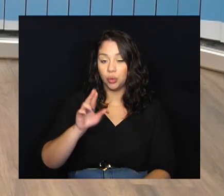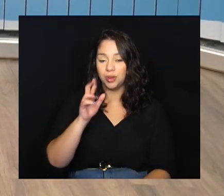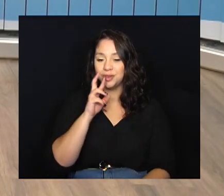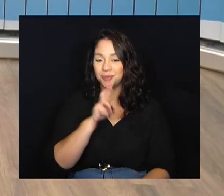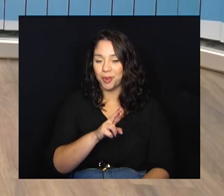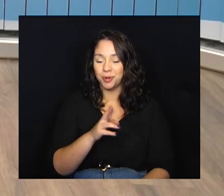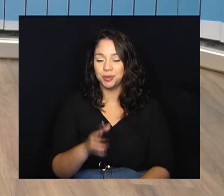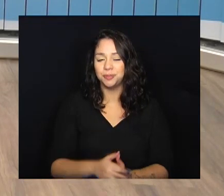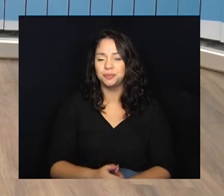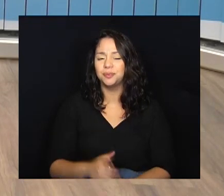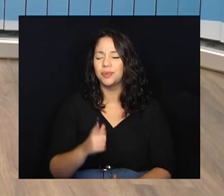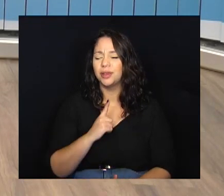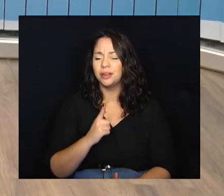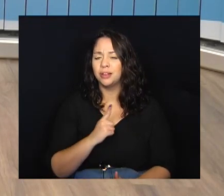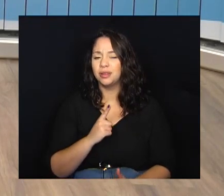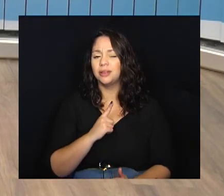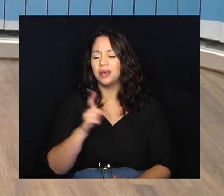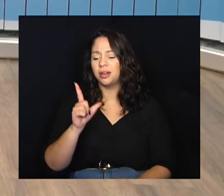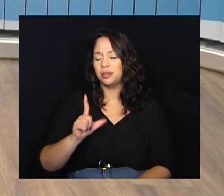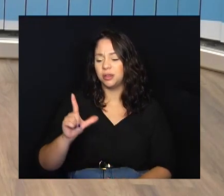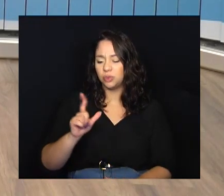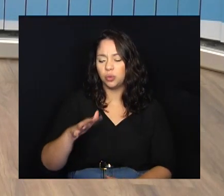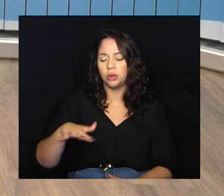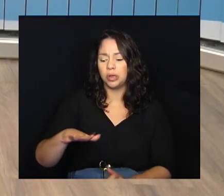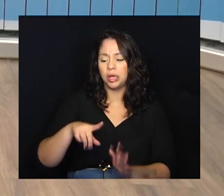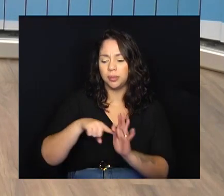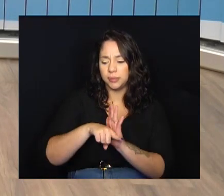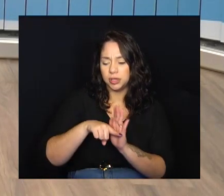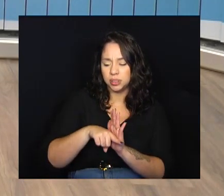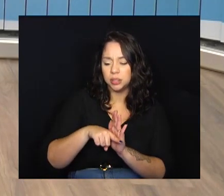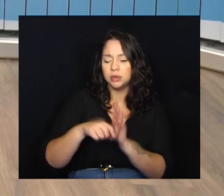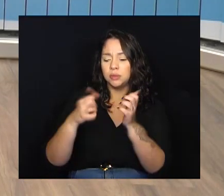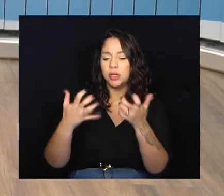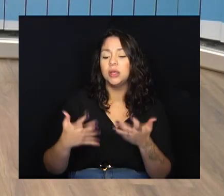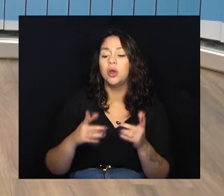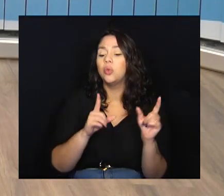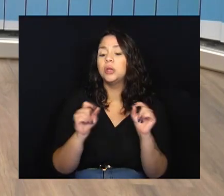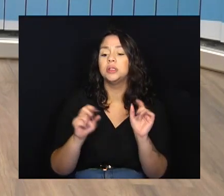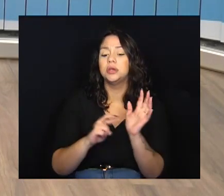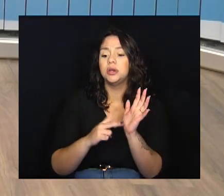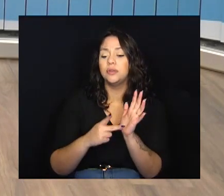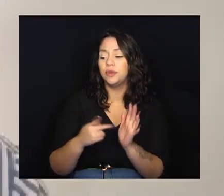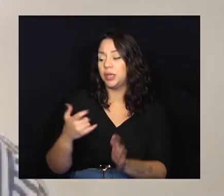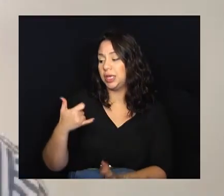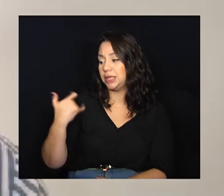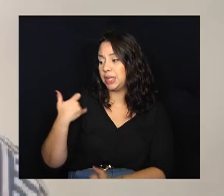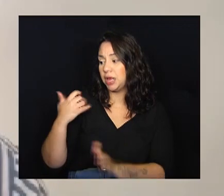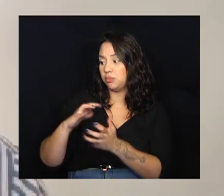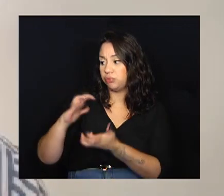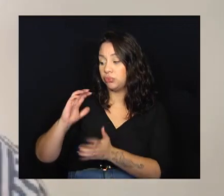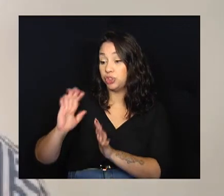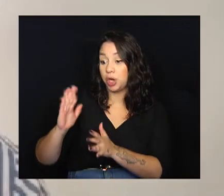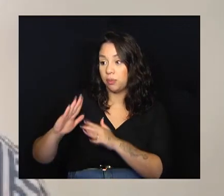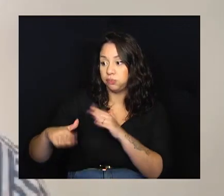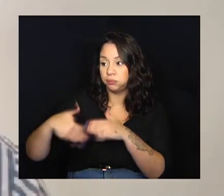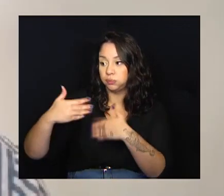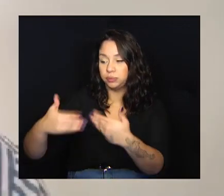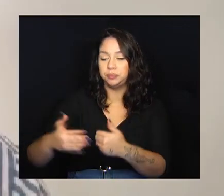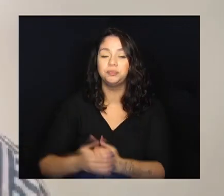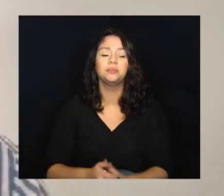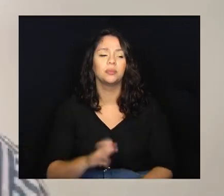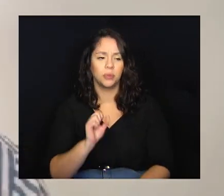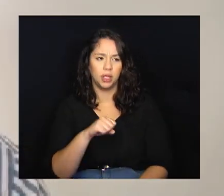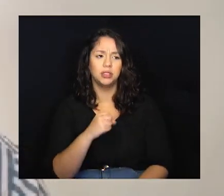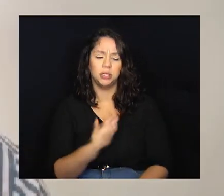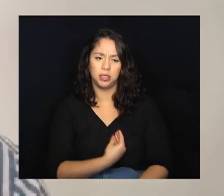do que seja considerada uma idade paterna avançada existe sim hoje a gente considera